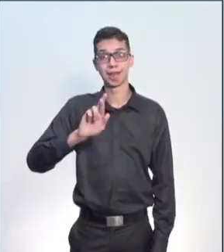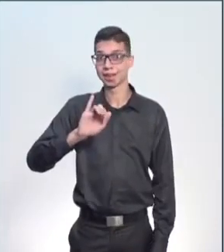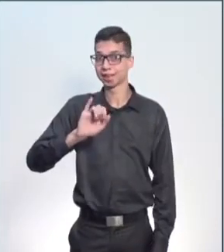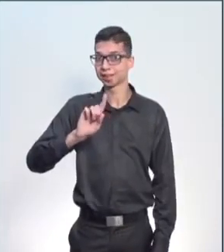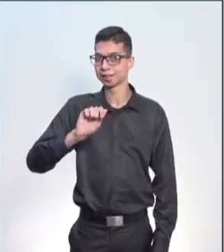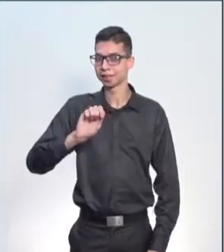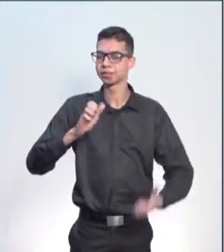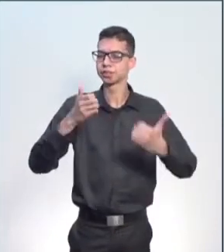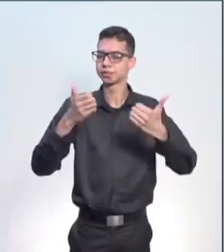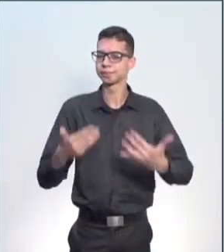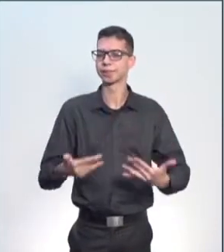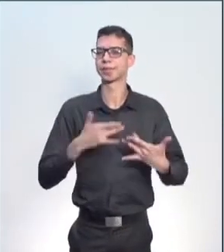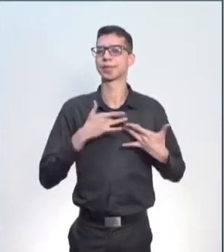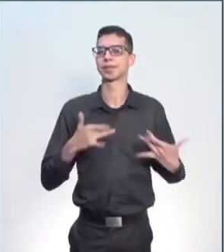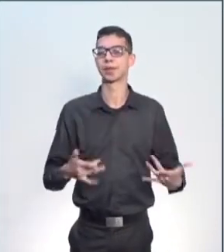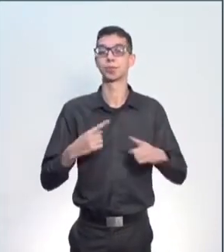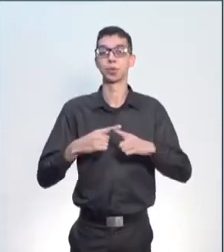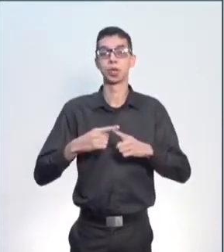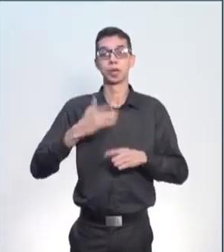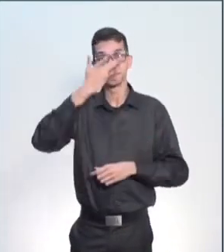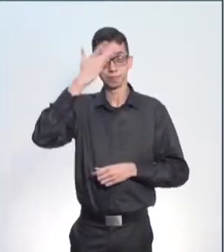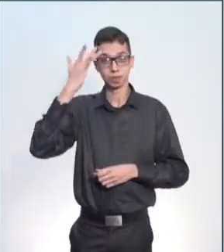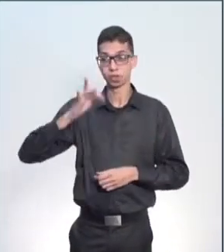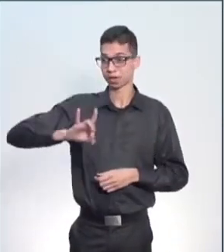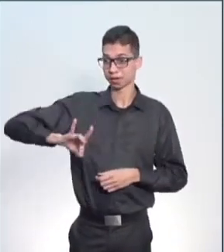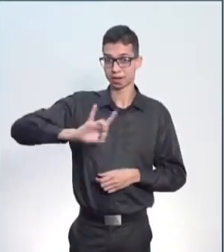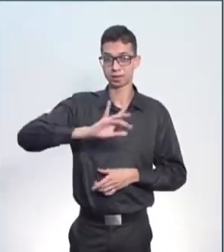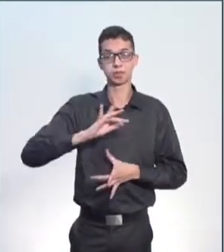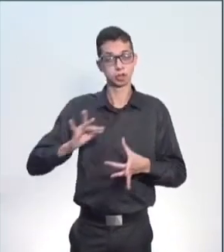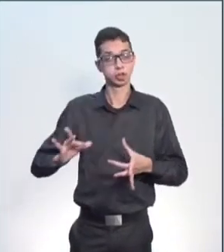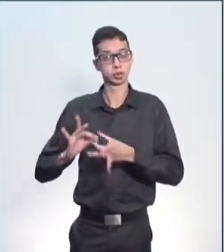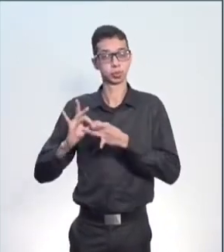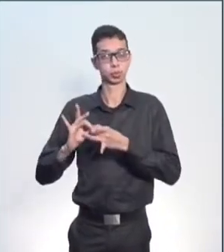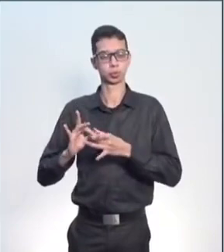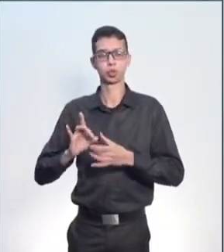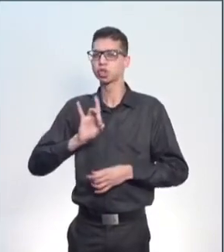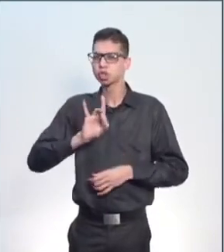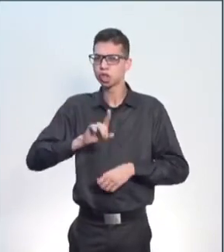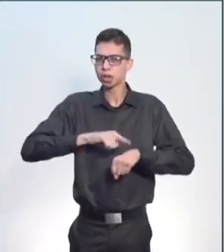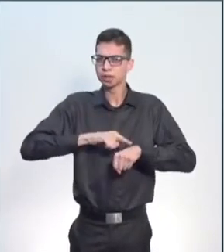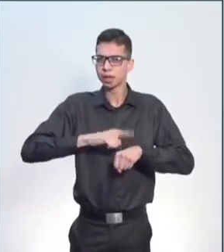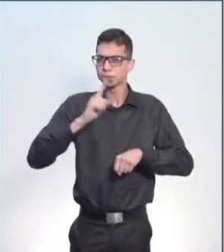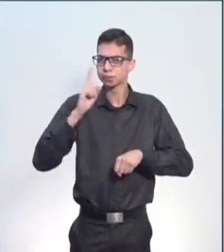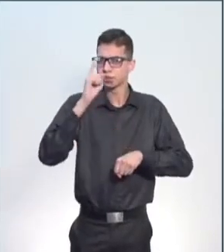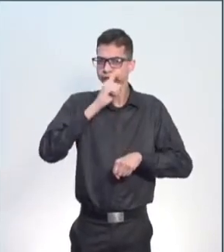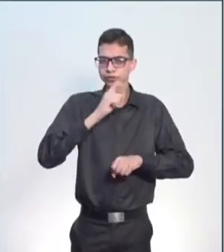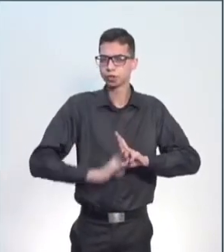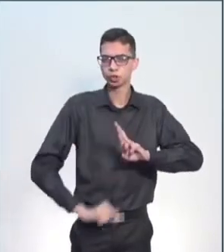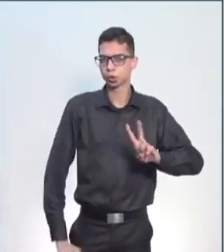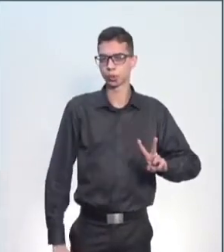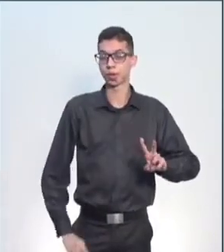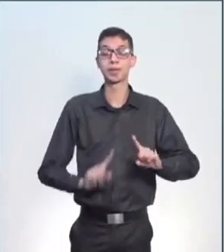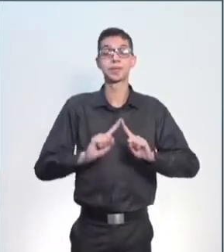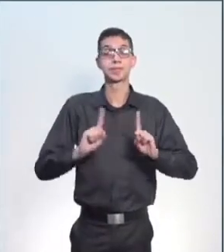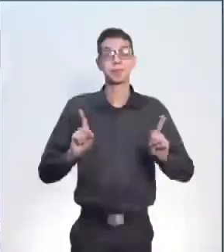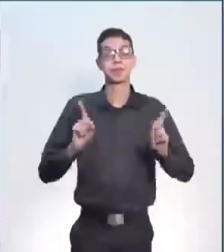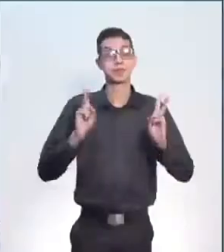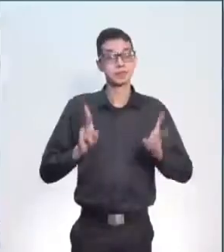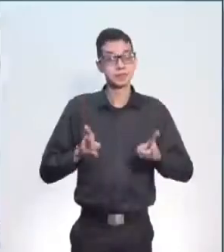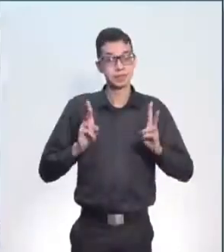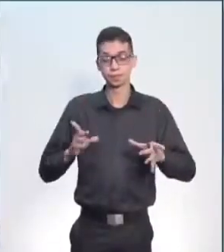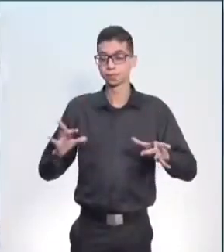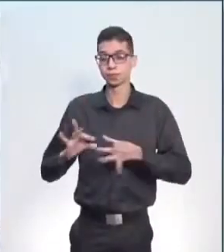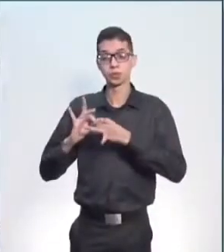se juntam, elas estão juntas, não só nos momentos de dificuldade, mas elas estão juntas na composição